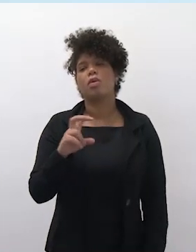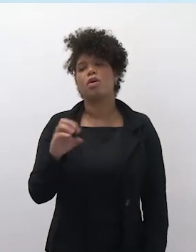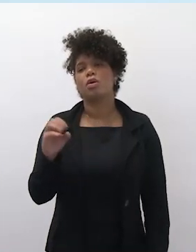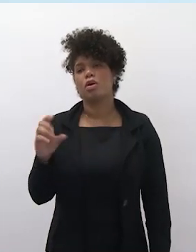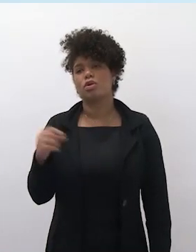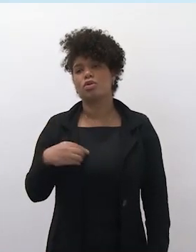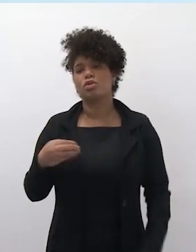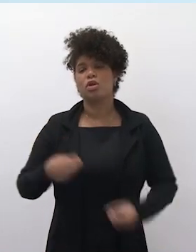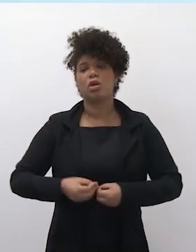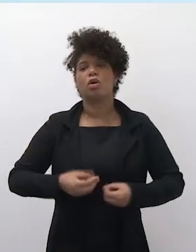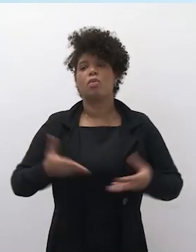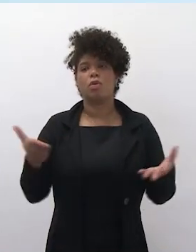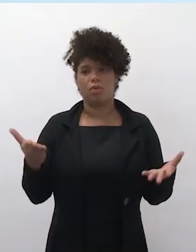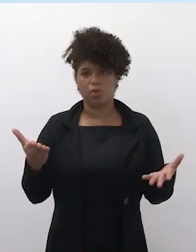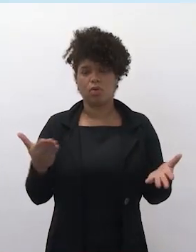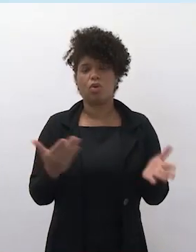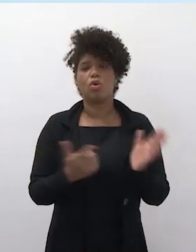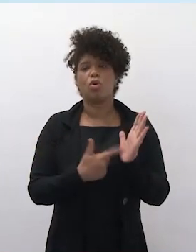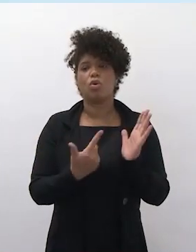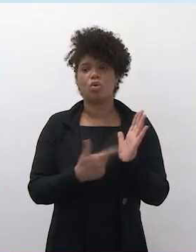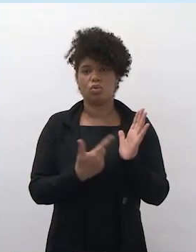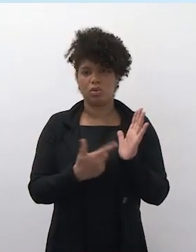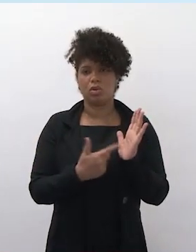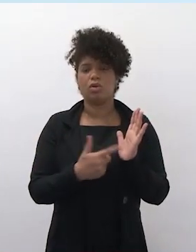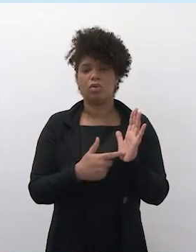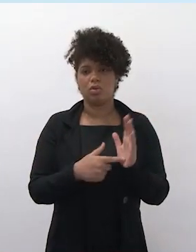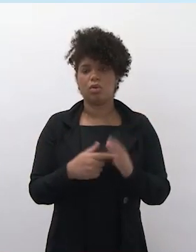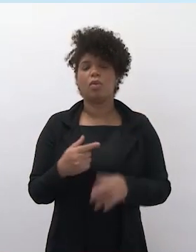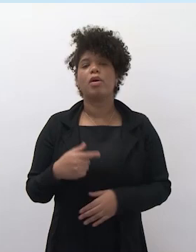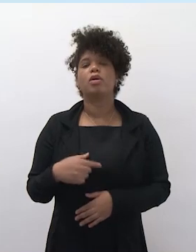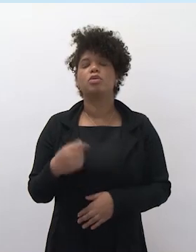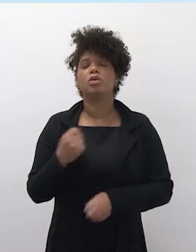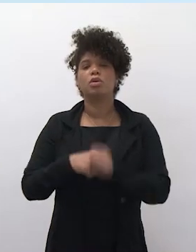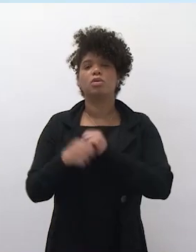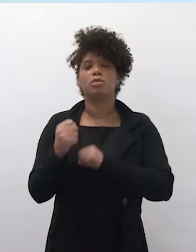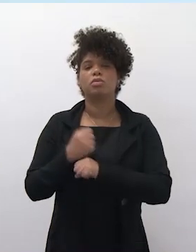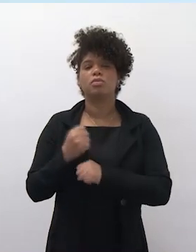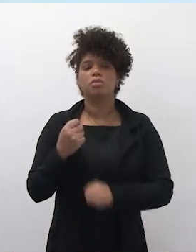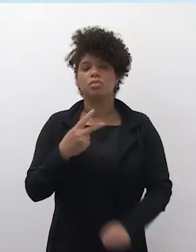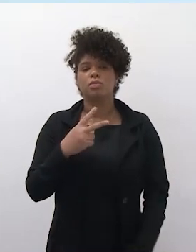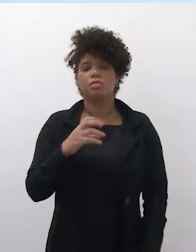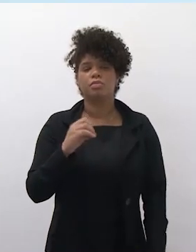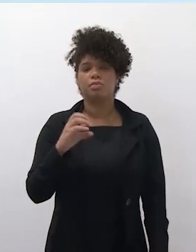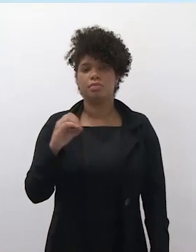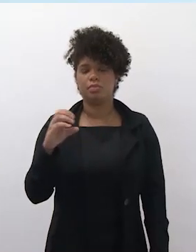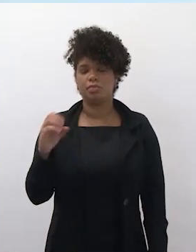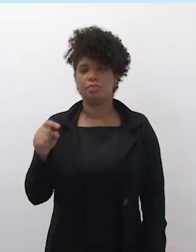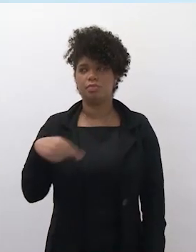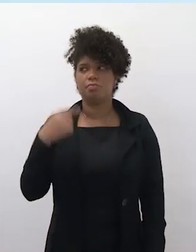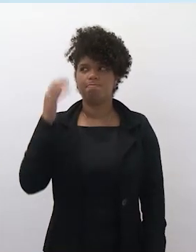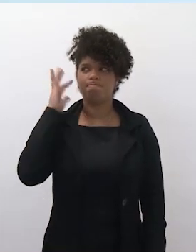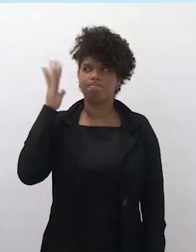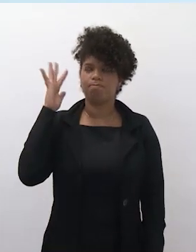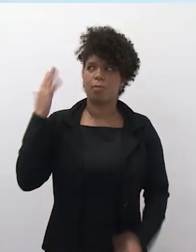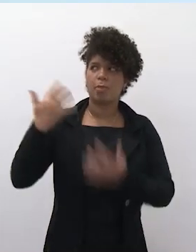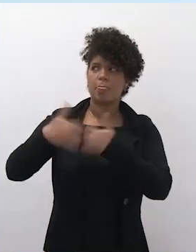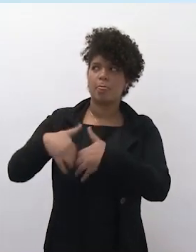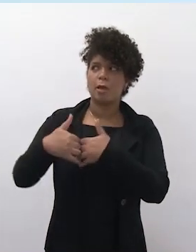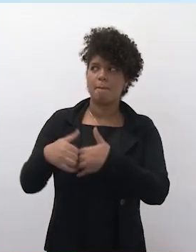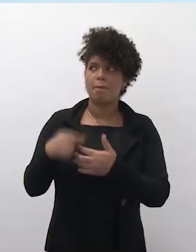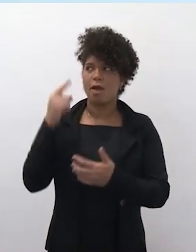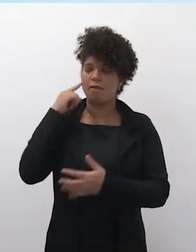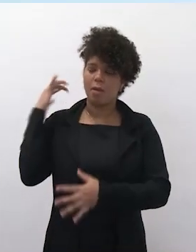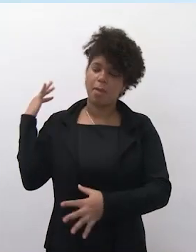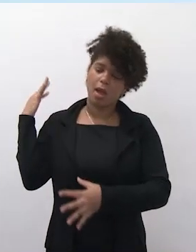livro, esse livro que eu falei para vocês, no ano de 2000, para justamente refletir a respeito desse